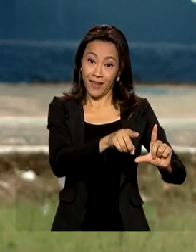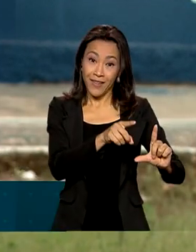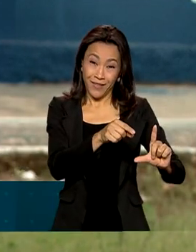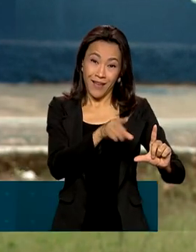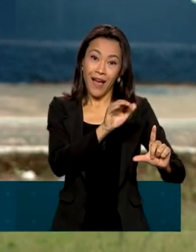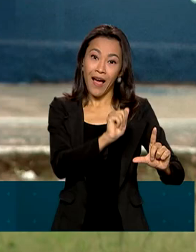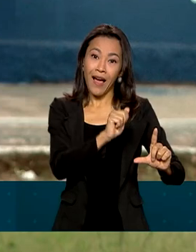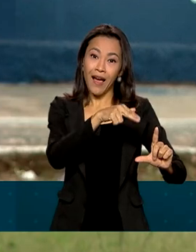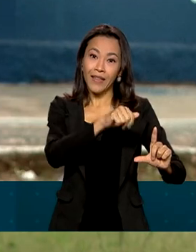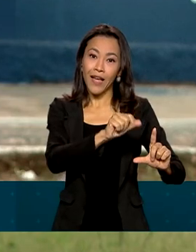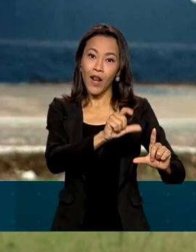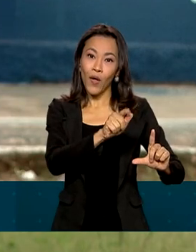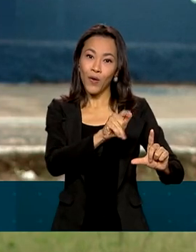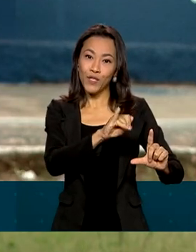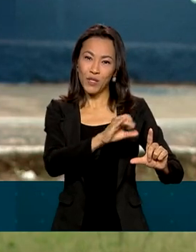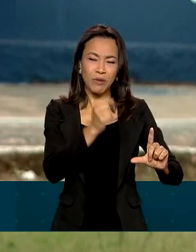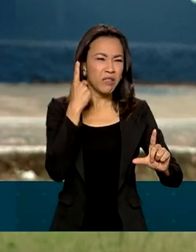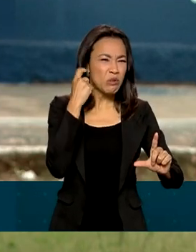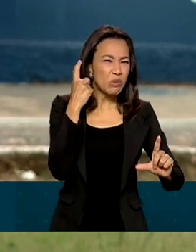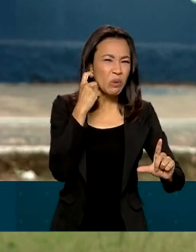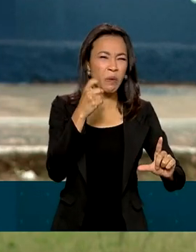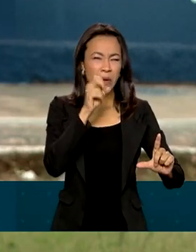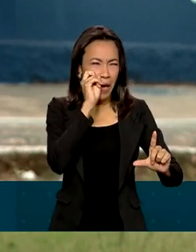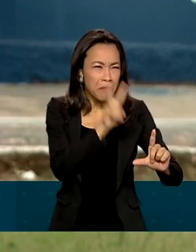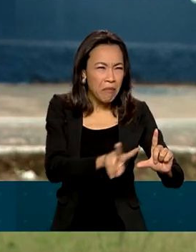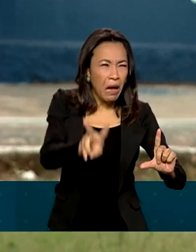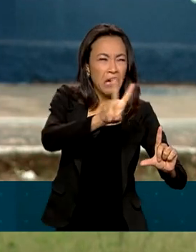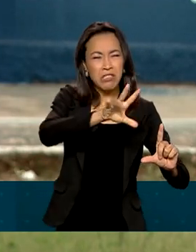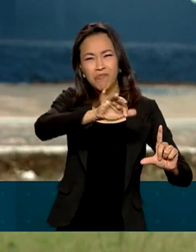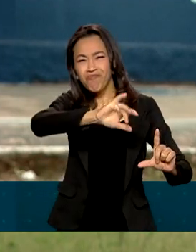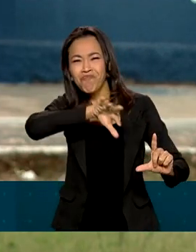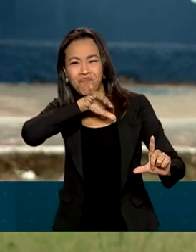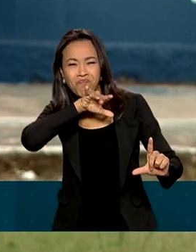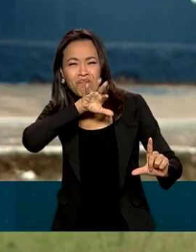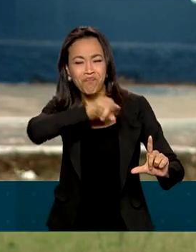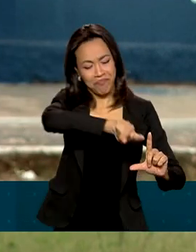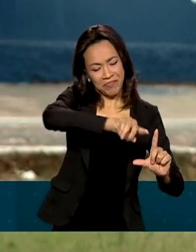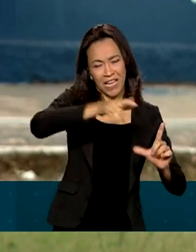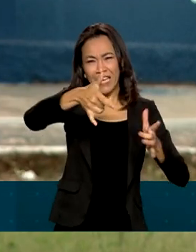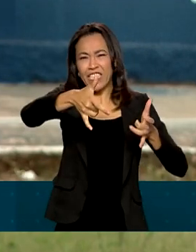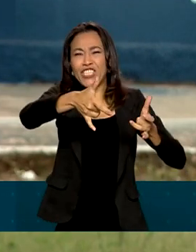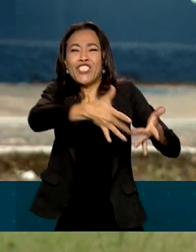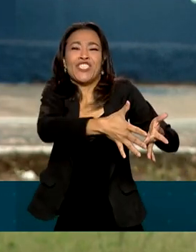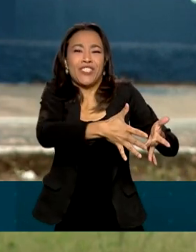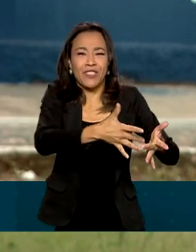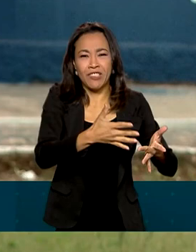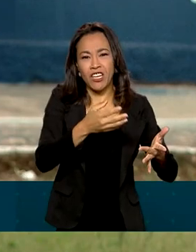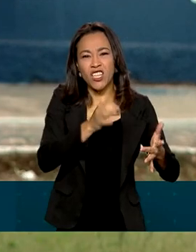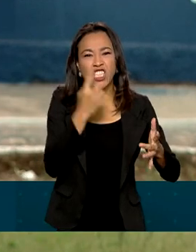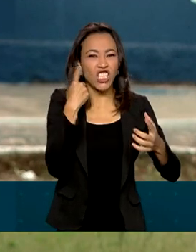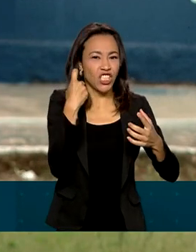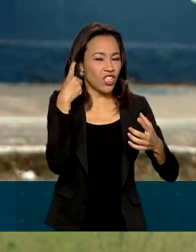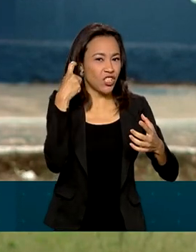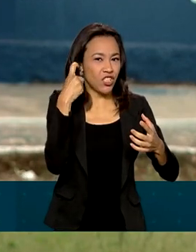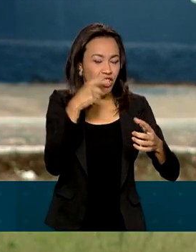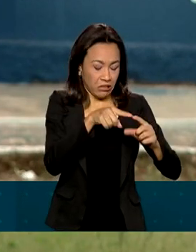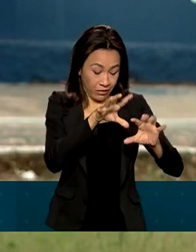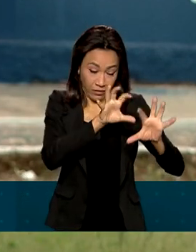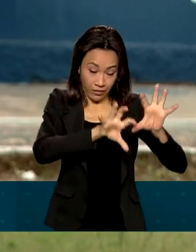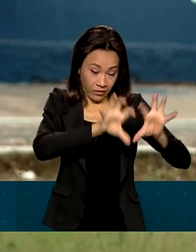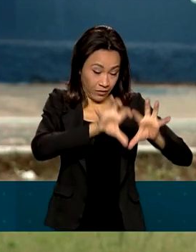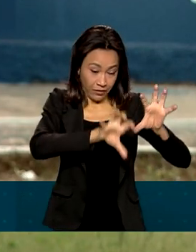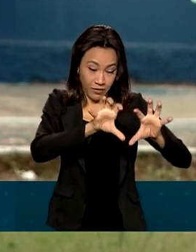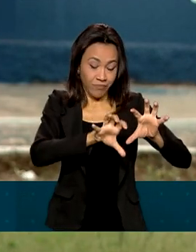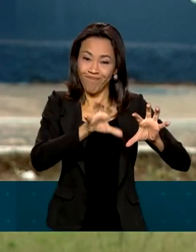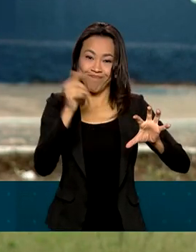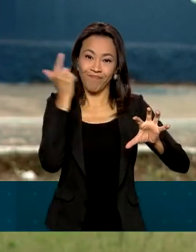imagem, para toda a população brasileira. Substituindo aquela televisão antiga com chiados e chuviscos que todo